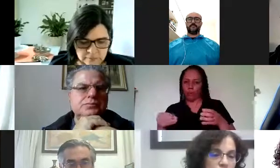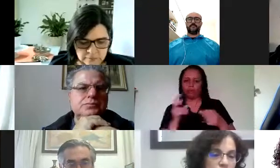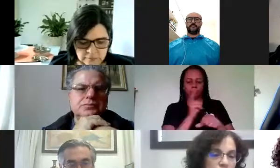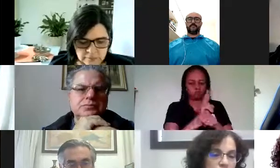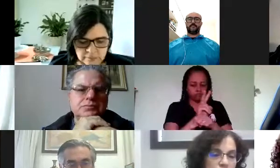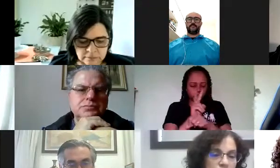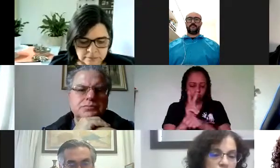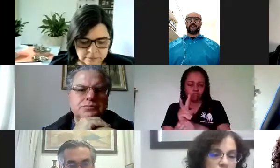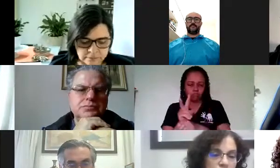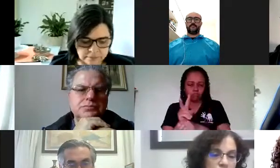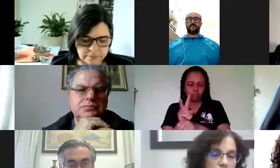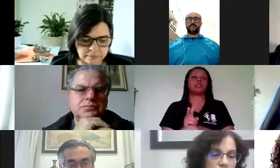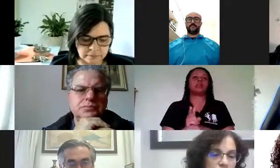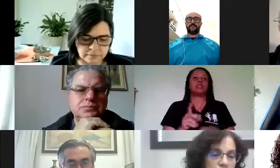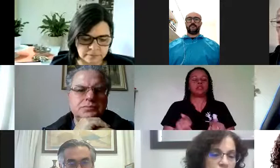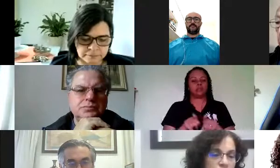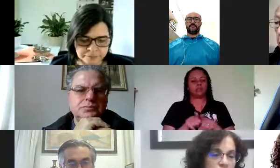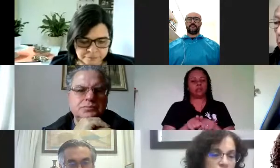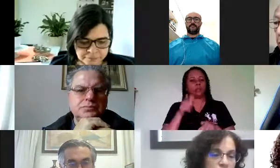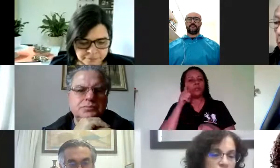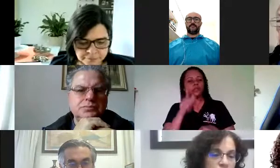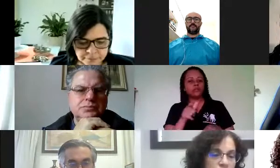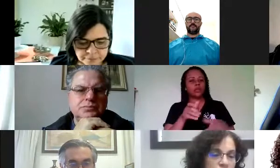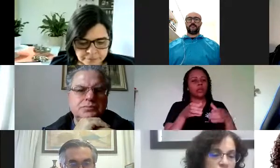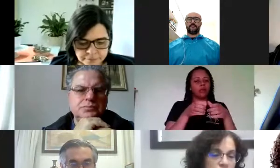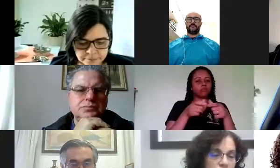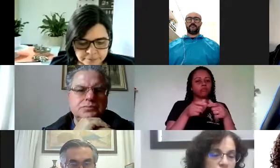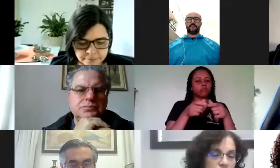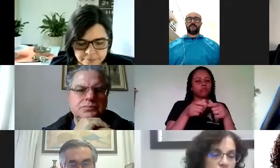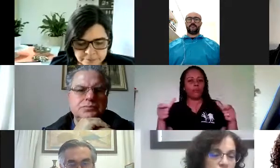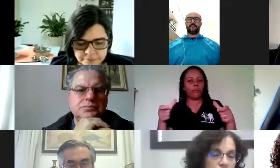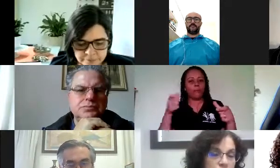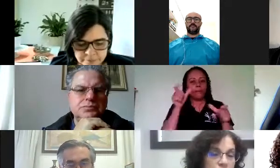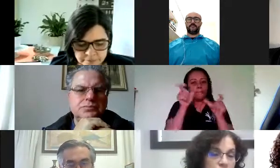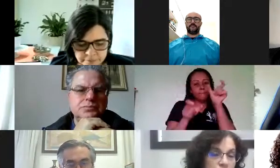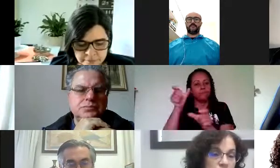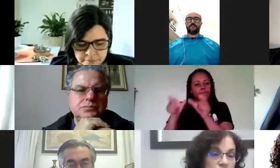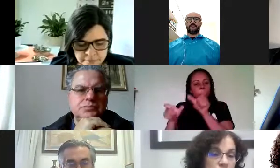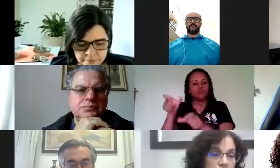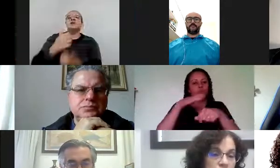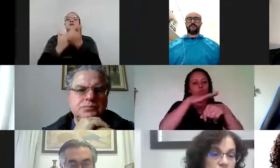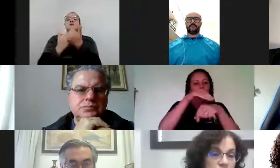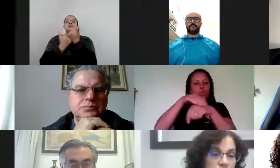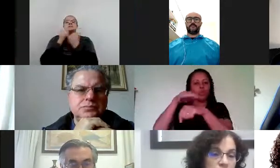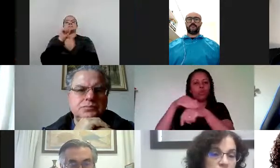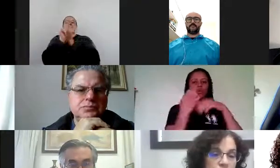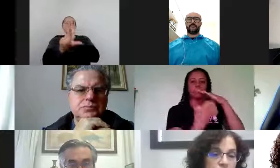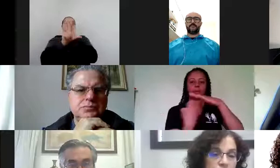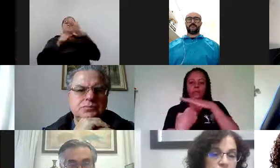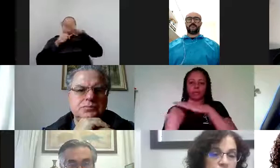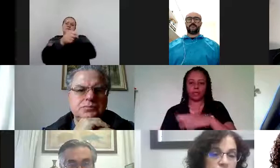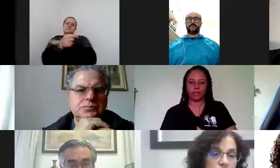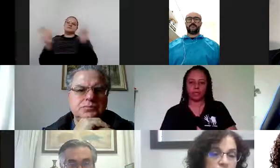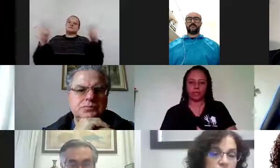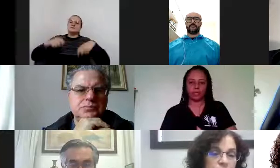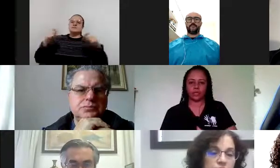gente consegue aumentar o número de pessoas contratadas pelas empresas que são obrigadas a respeitar esse direito do